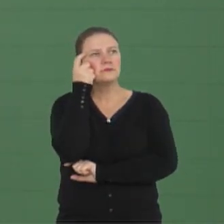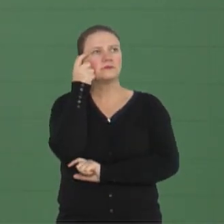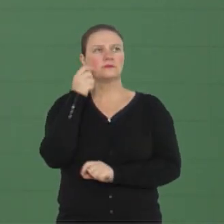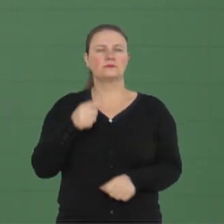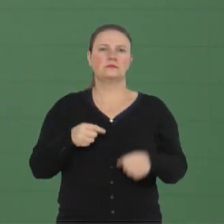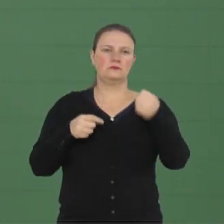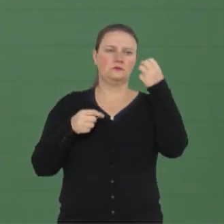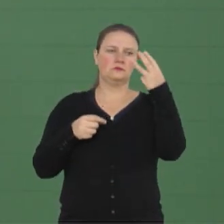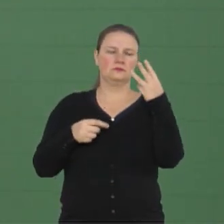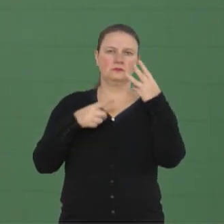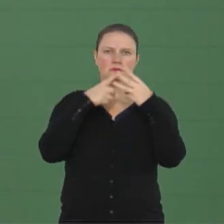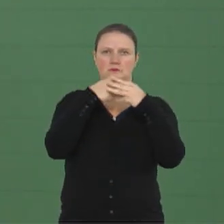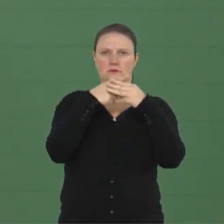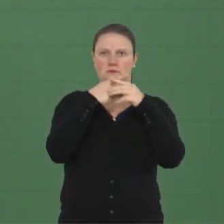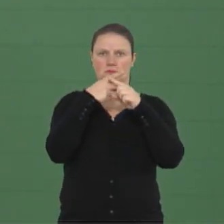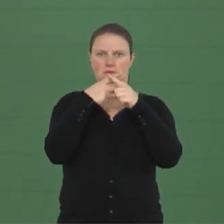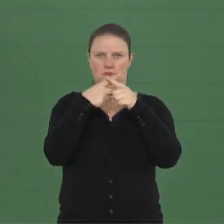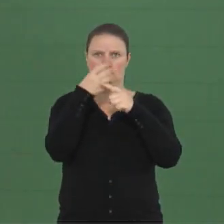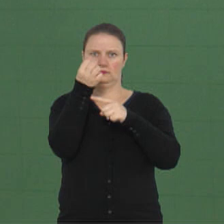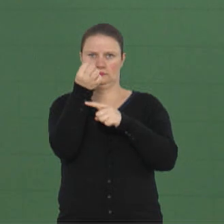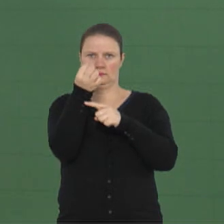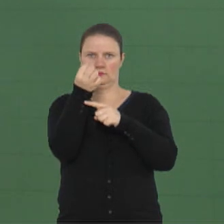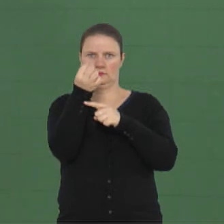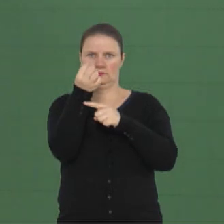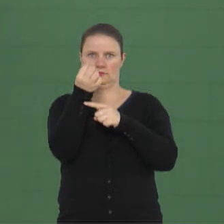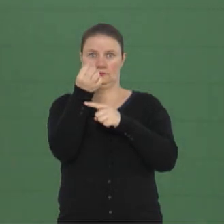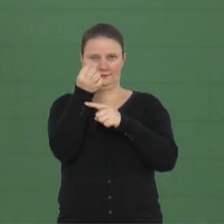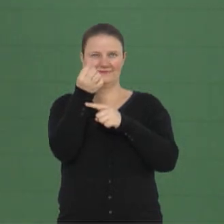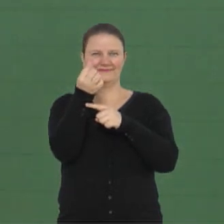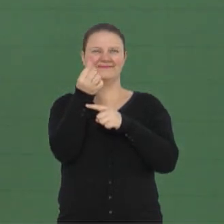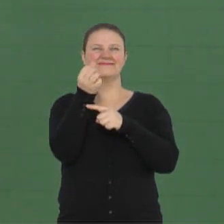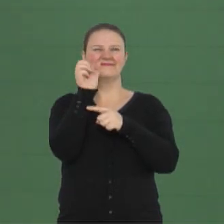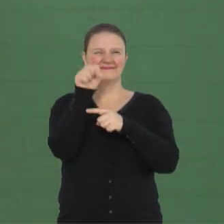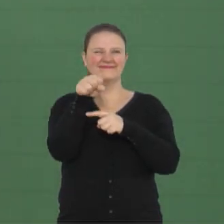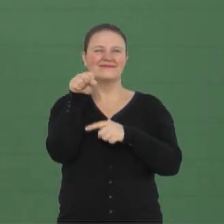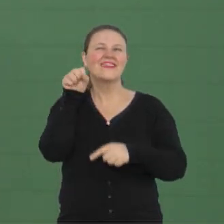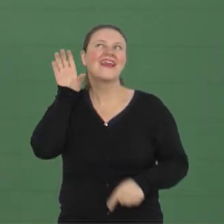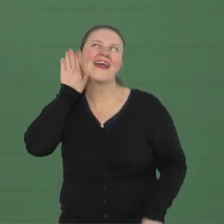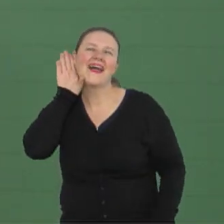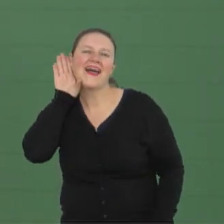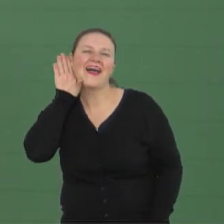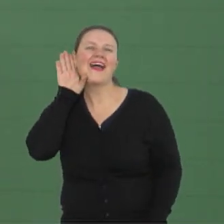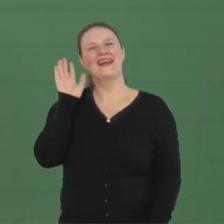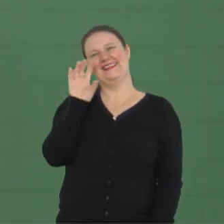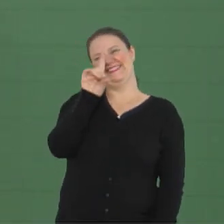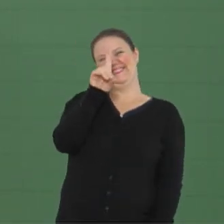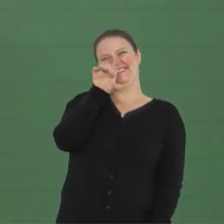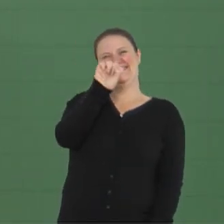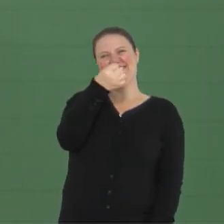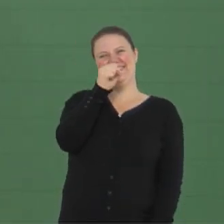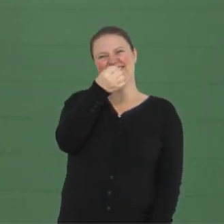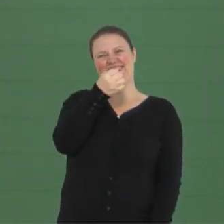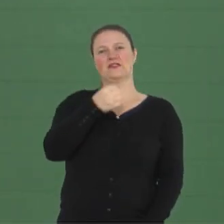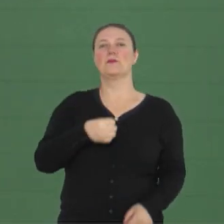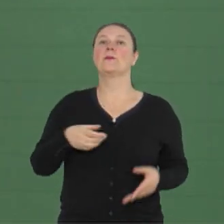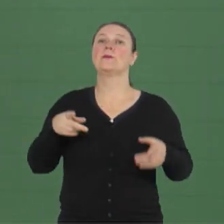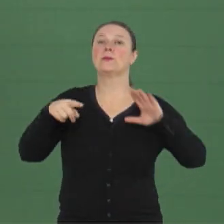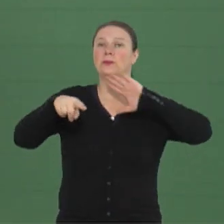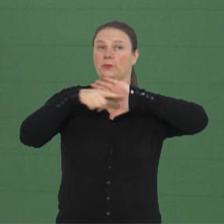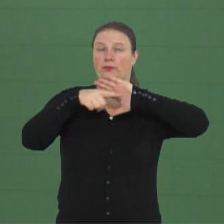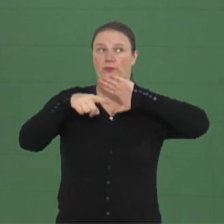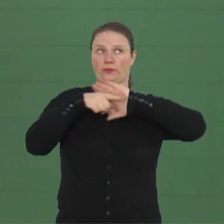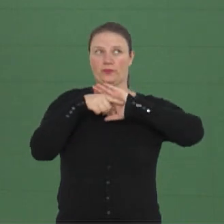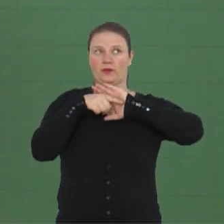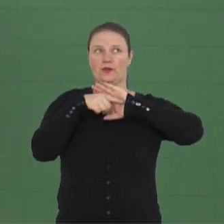é 3 vezes 6? Quanto? Isso, eu escutei aqui, 18. Menos quem